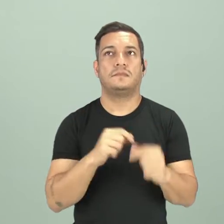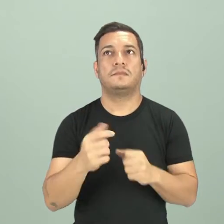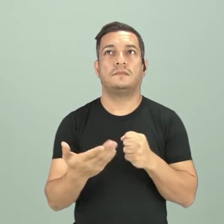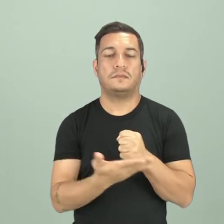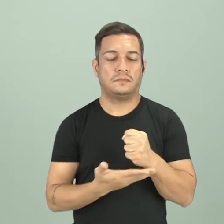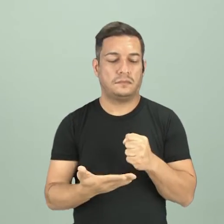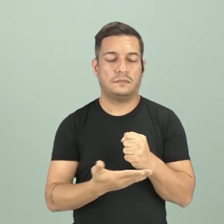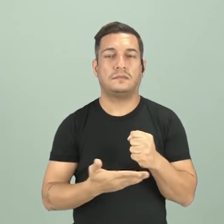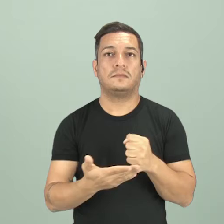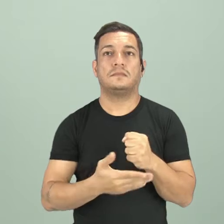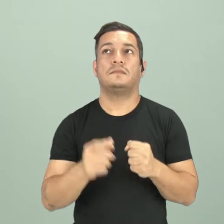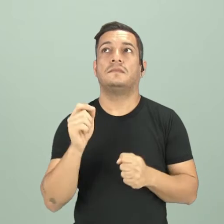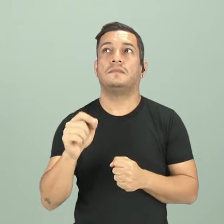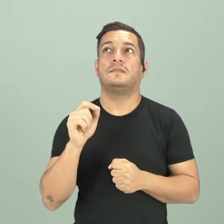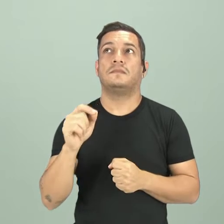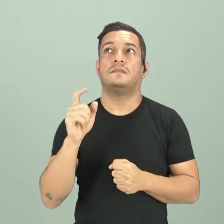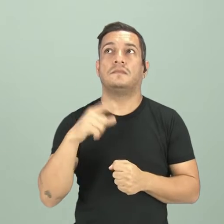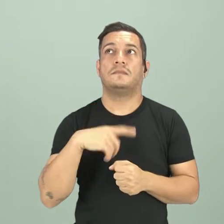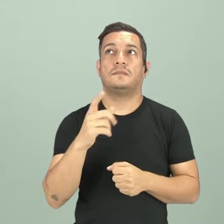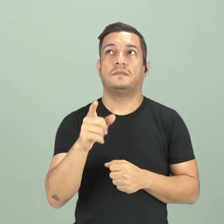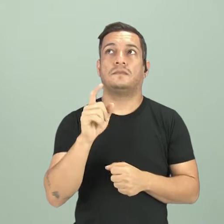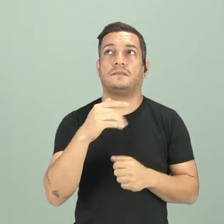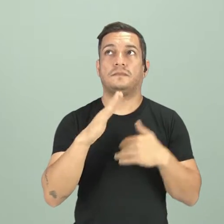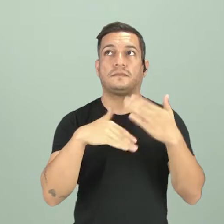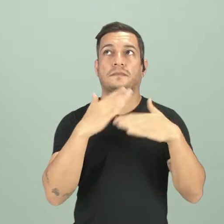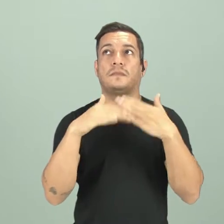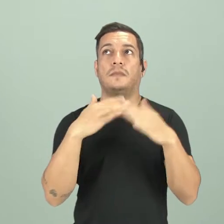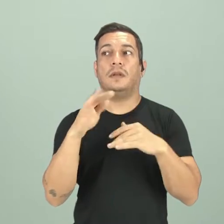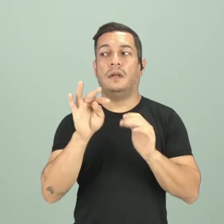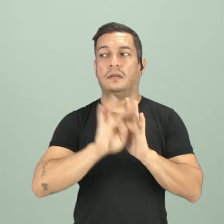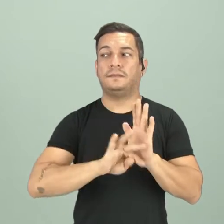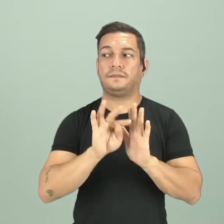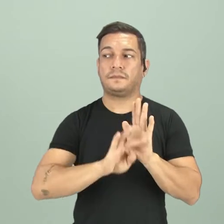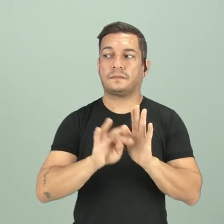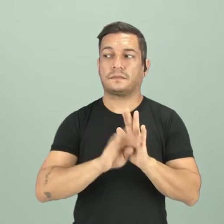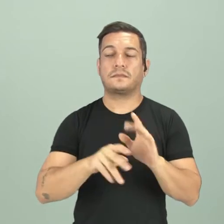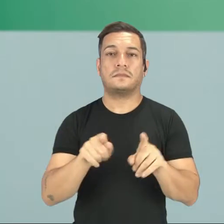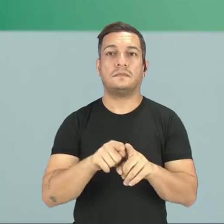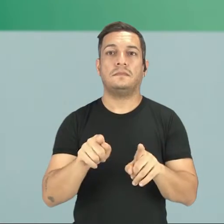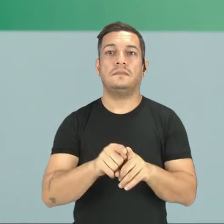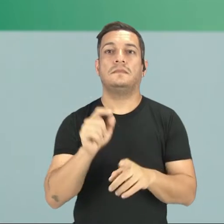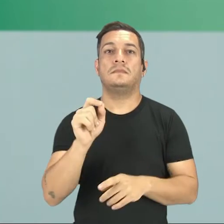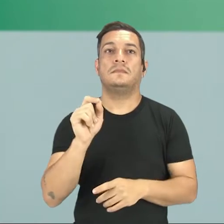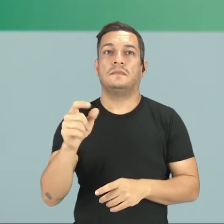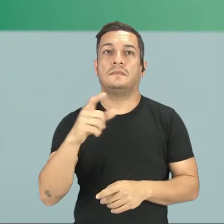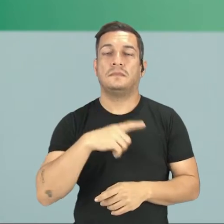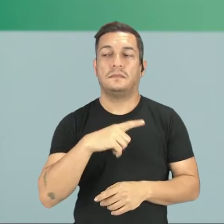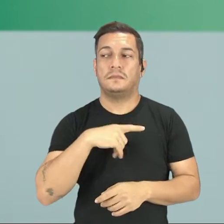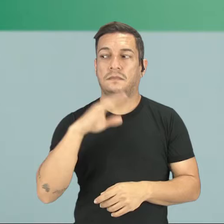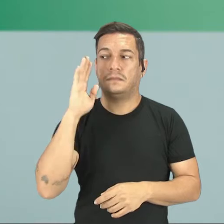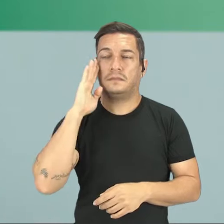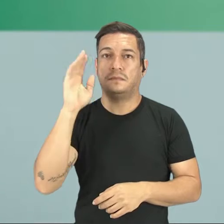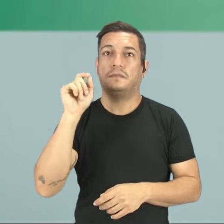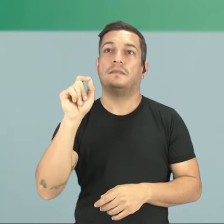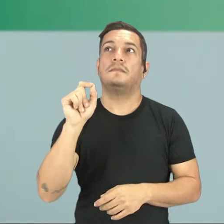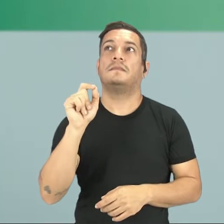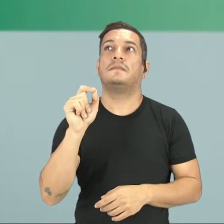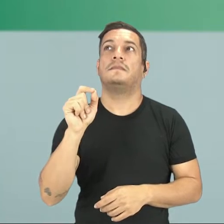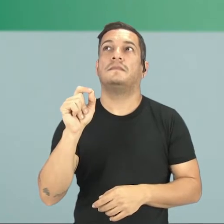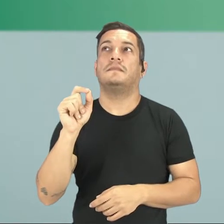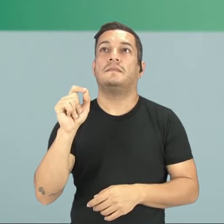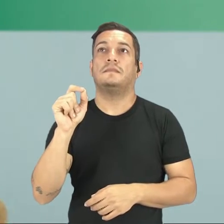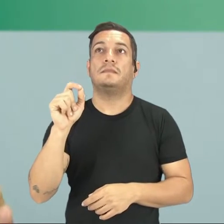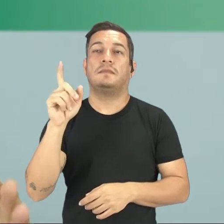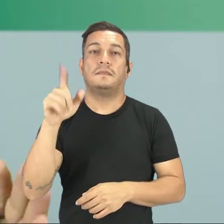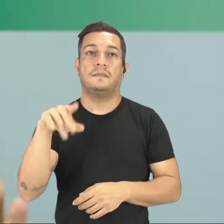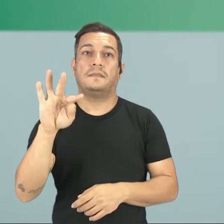base, deve fundamentar a ideia que você está desenvolvendo naquele texto. E aí a gente vai chegar acho que na ideia principal ali da dissertação,